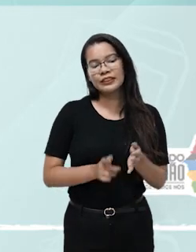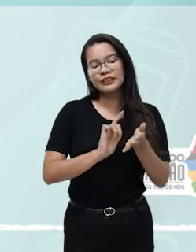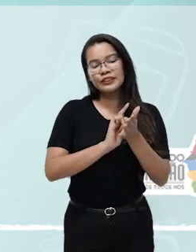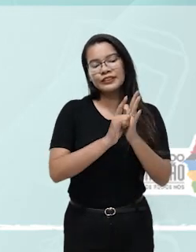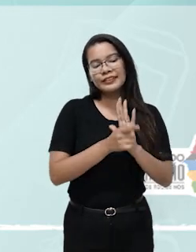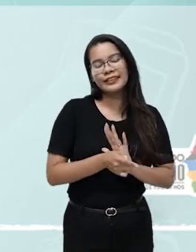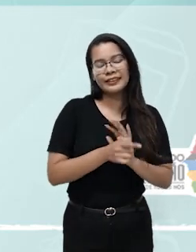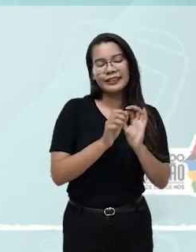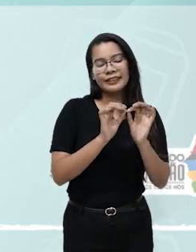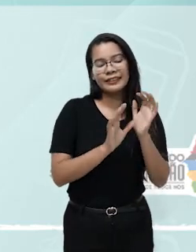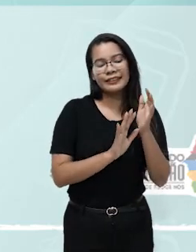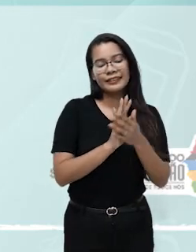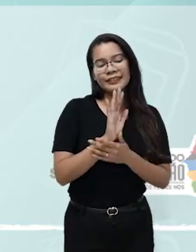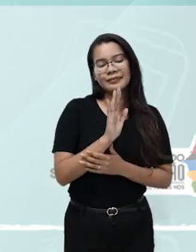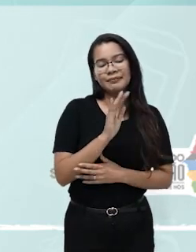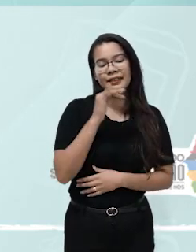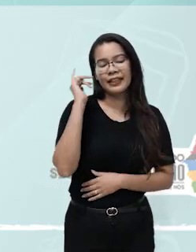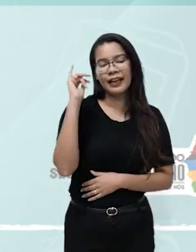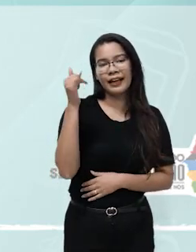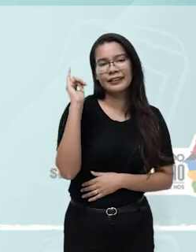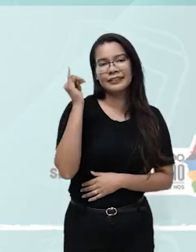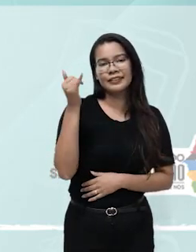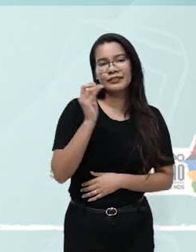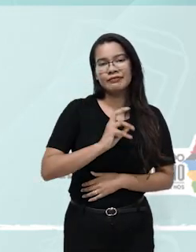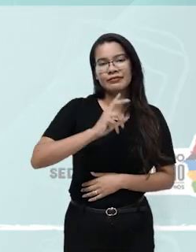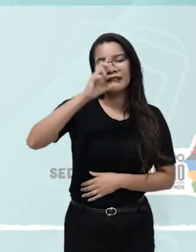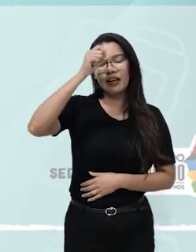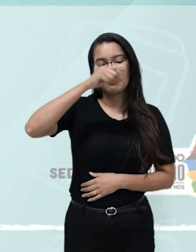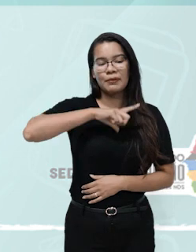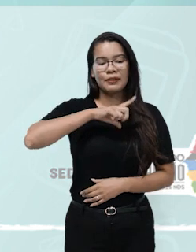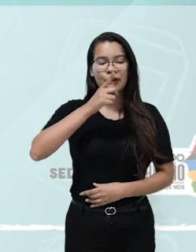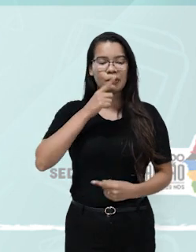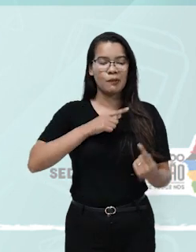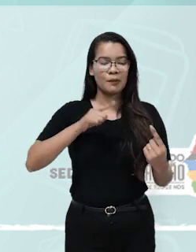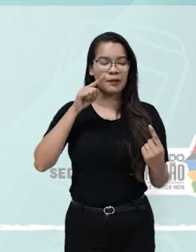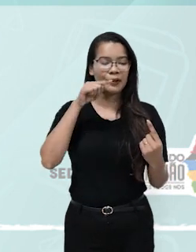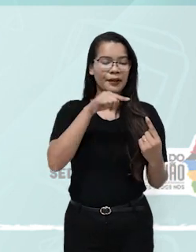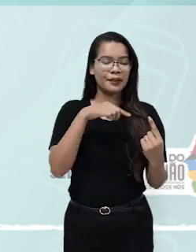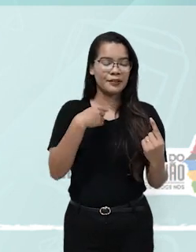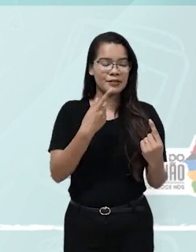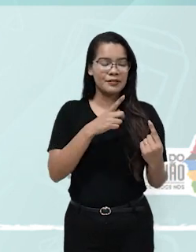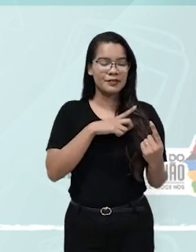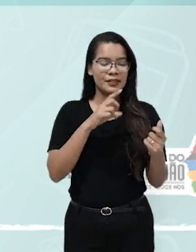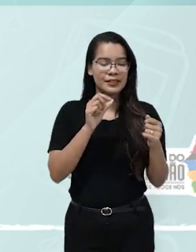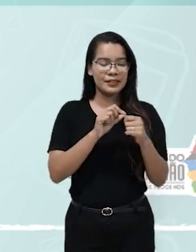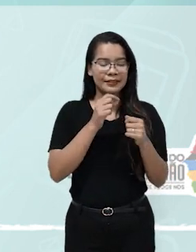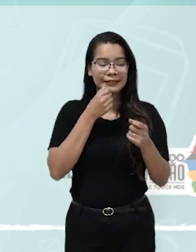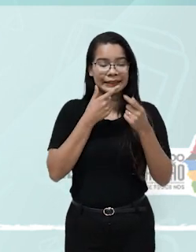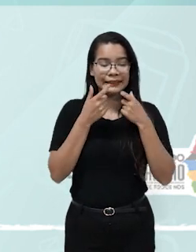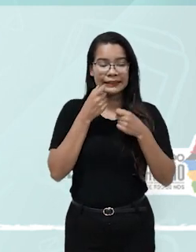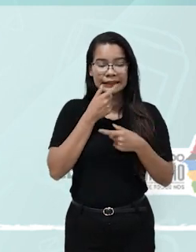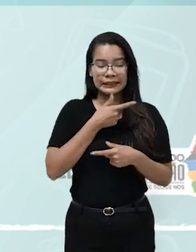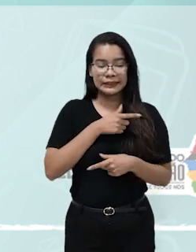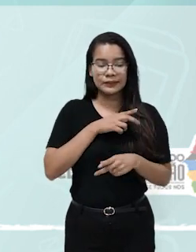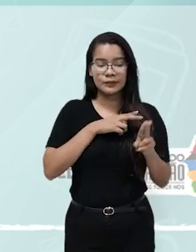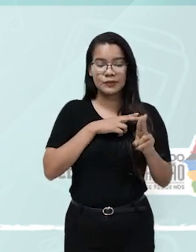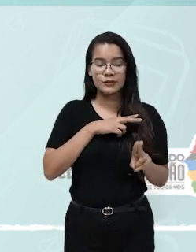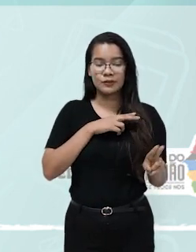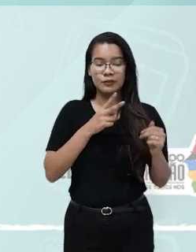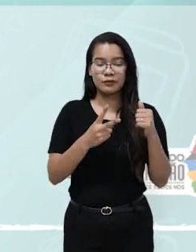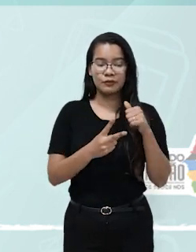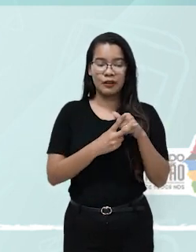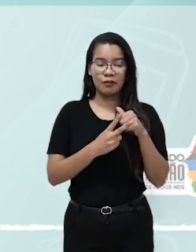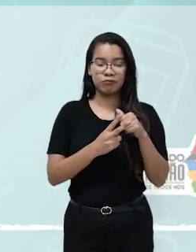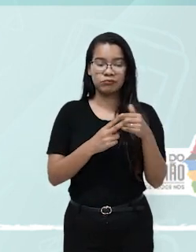Gêneros. Compõe-se de uma narrativa breve. Tem como objetivo nos fazer rir, né? Que é o caso da piada. Usou verbos no